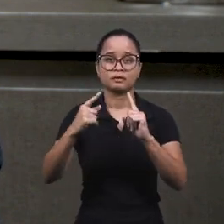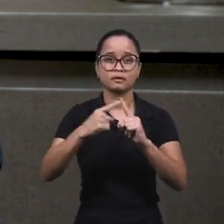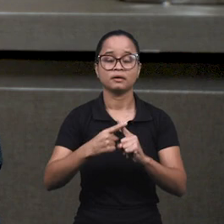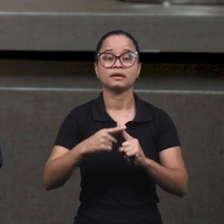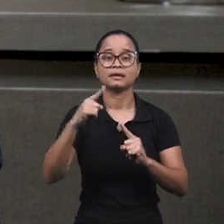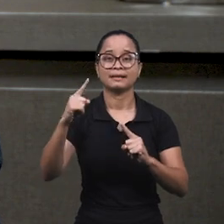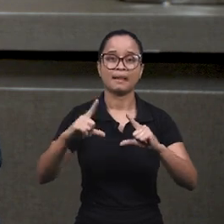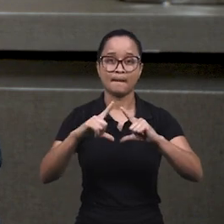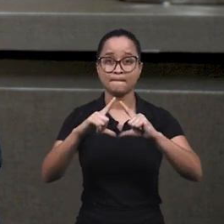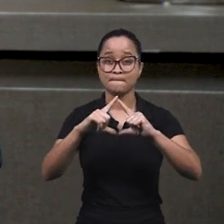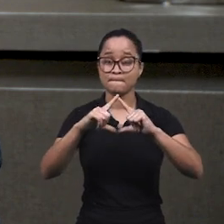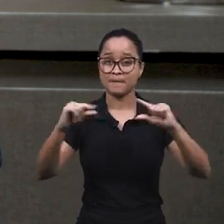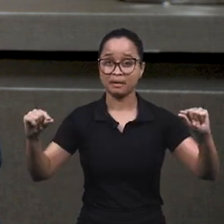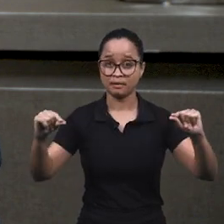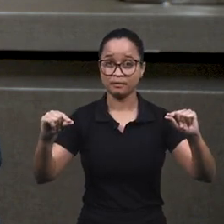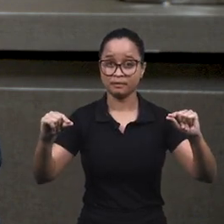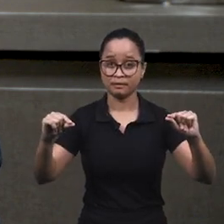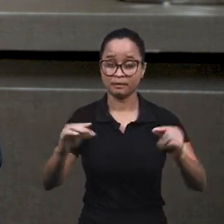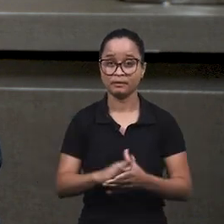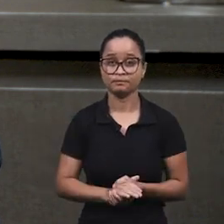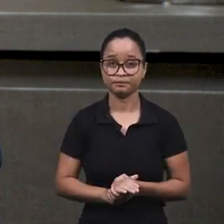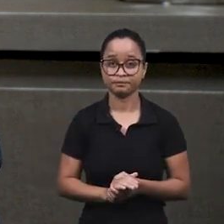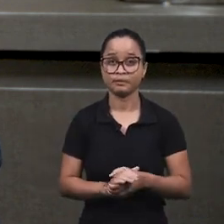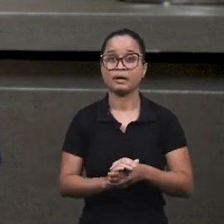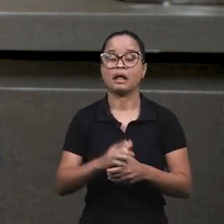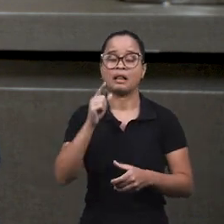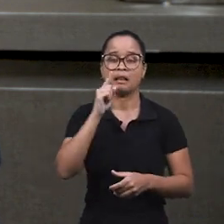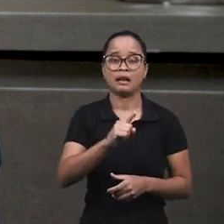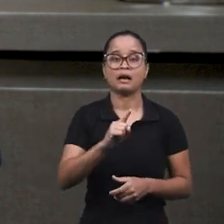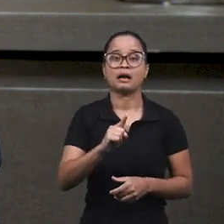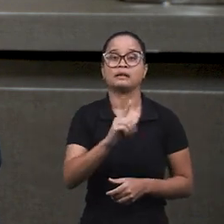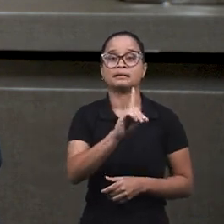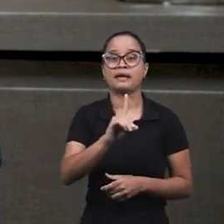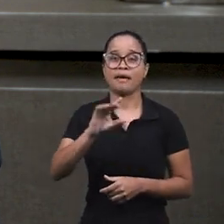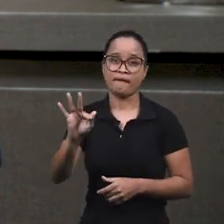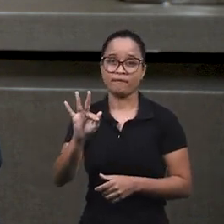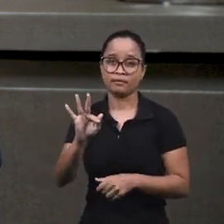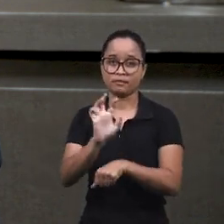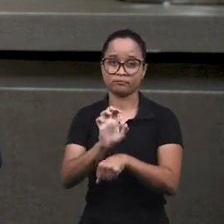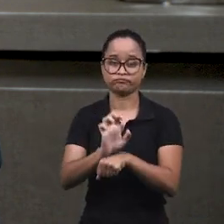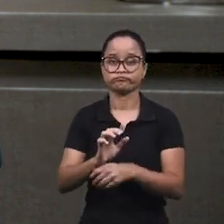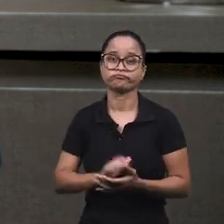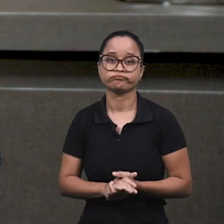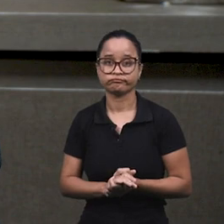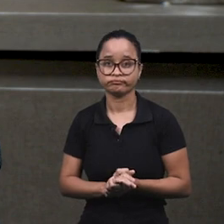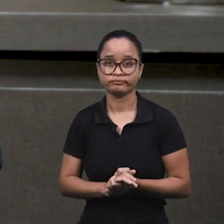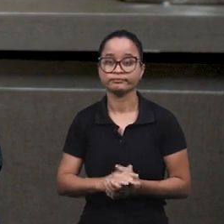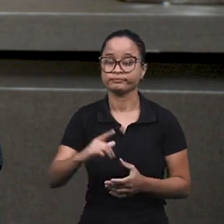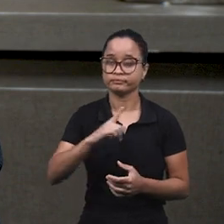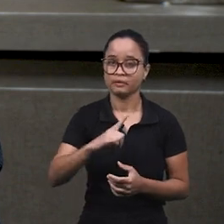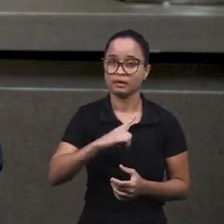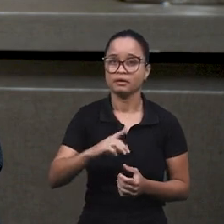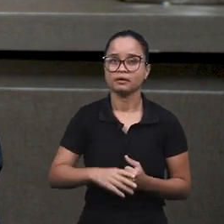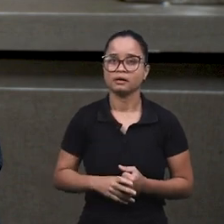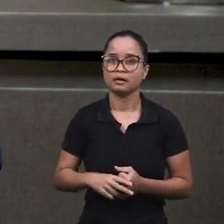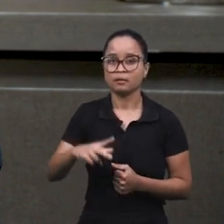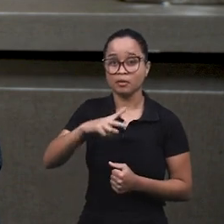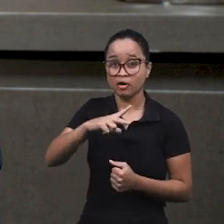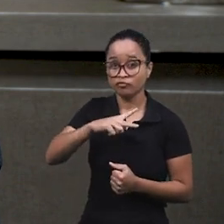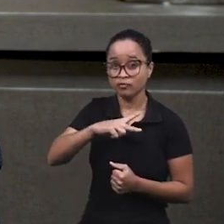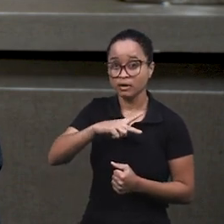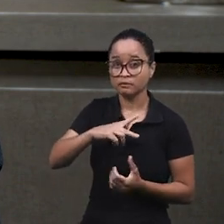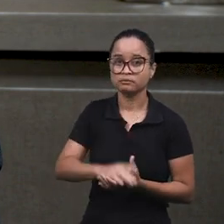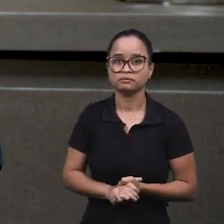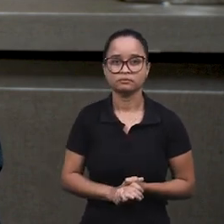em Brasília, no Distrito Federal. E ela vai nos responder a esta pergunta dizendo sim ou não numa resposta pessoal